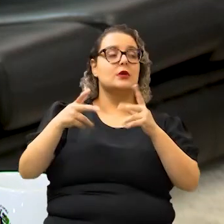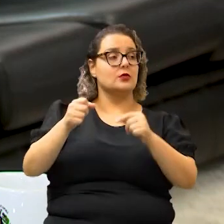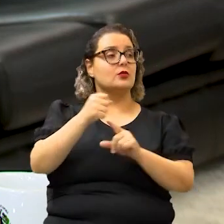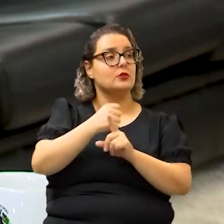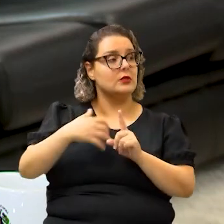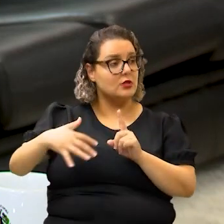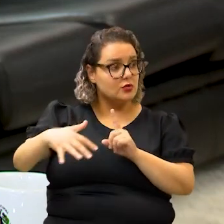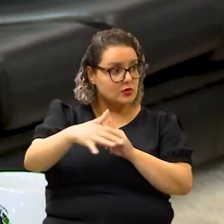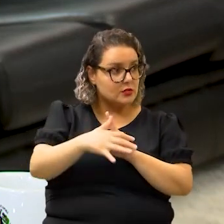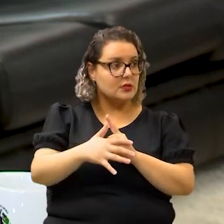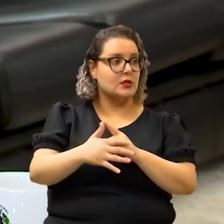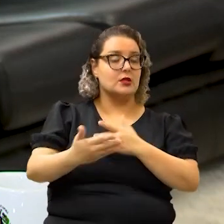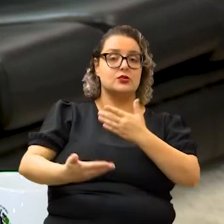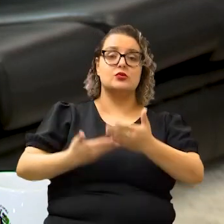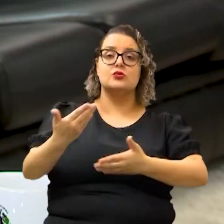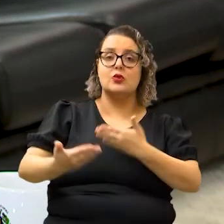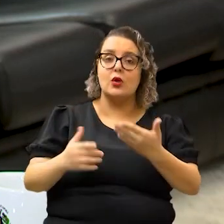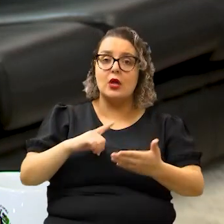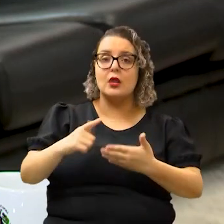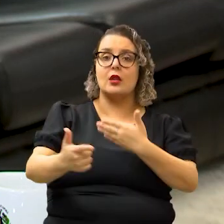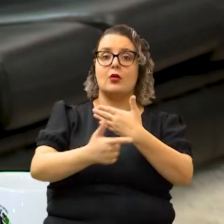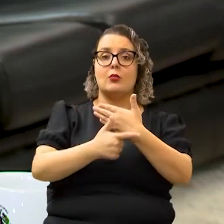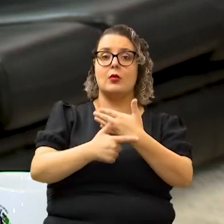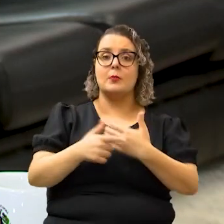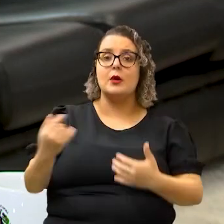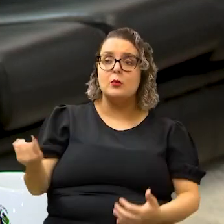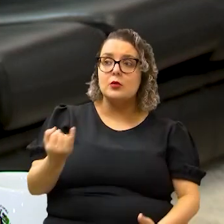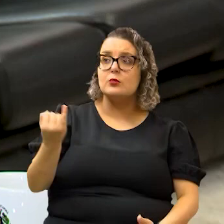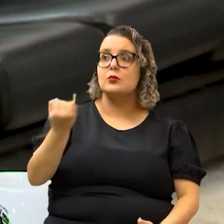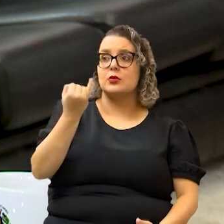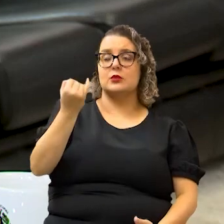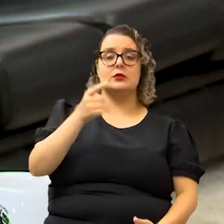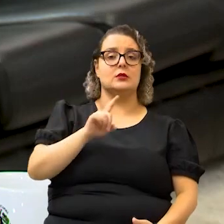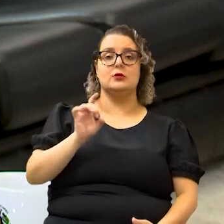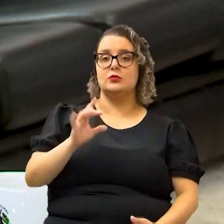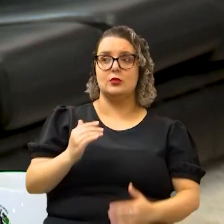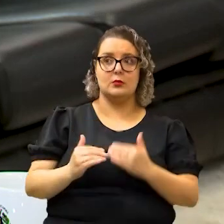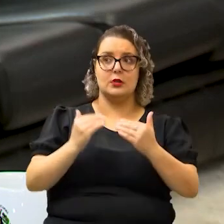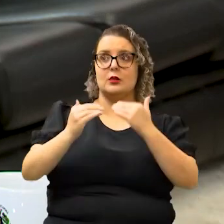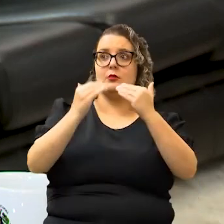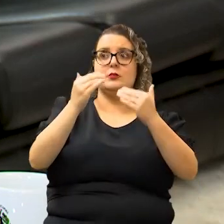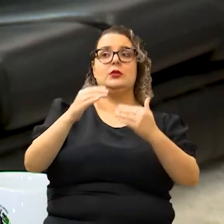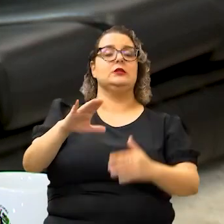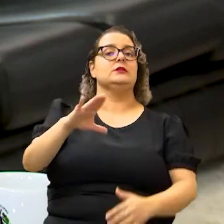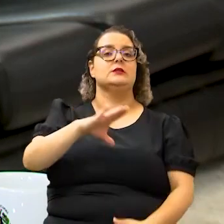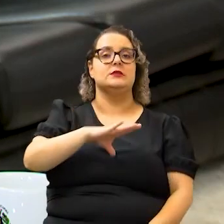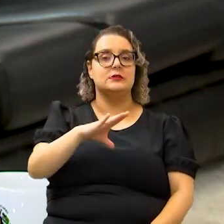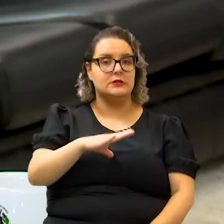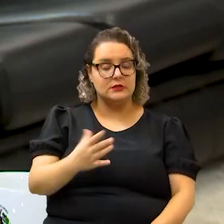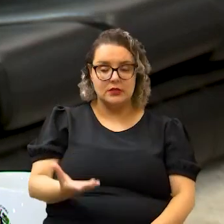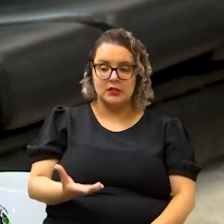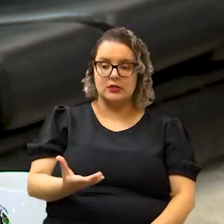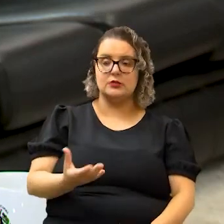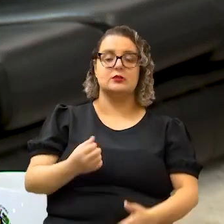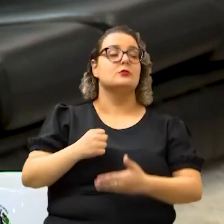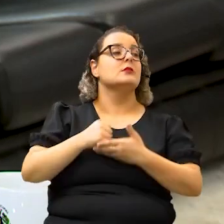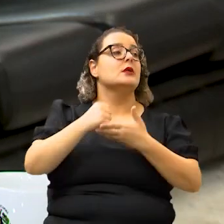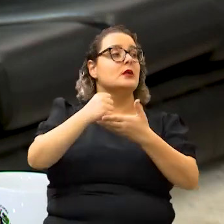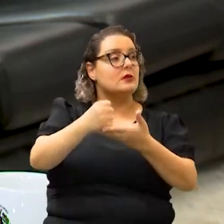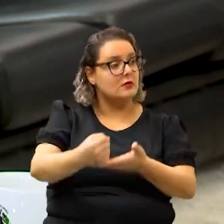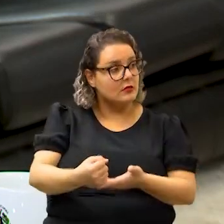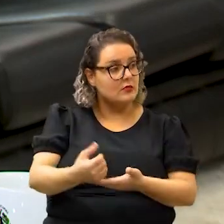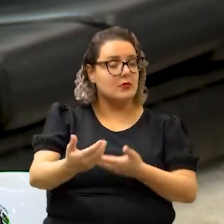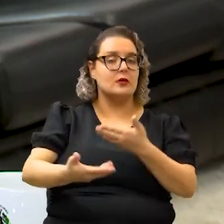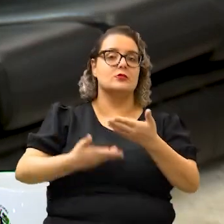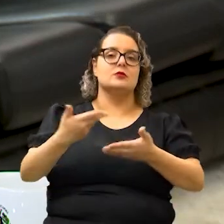gente mostrar para a sociedade que o servidor ele tem um papel importante, né, não só para a construção da cidade,